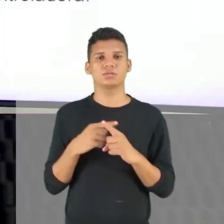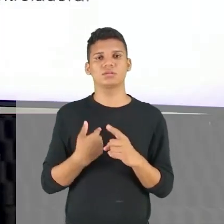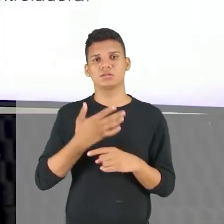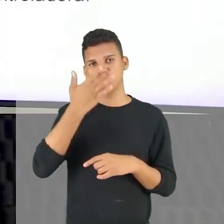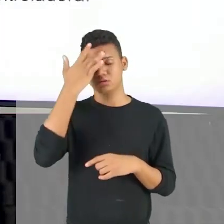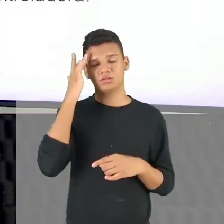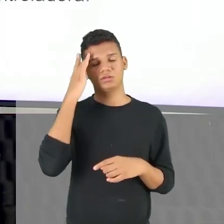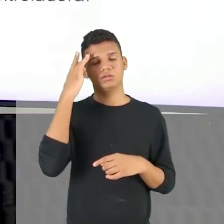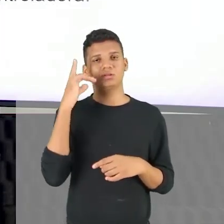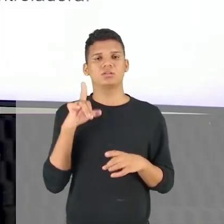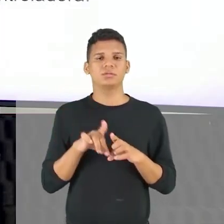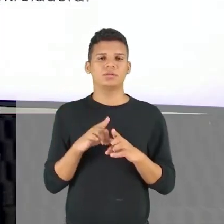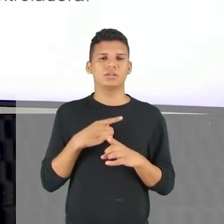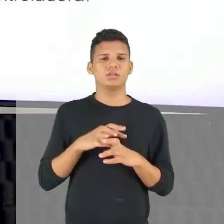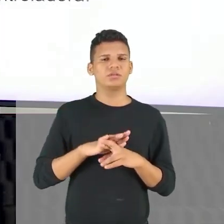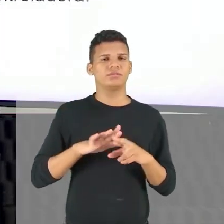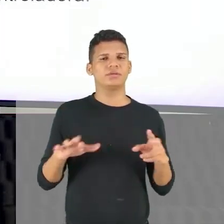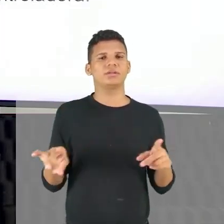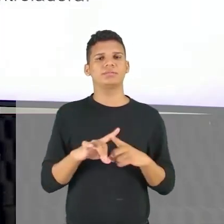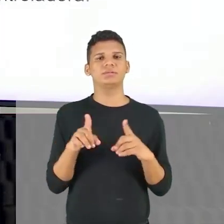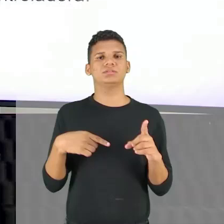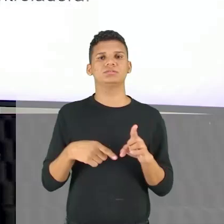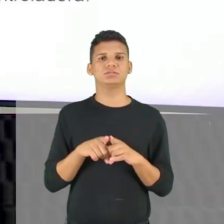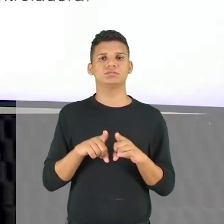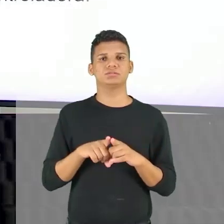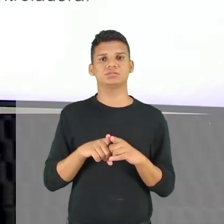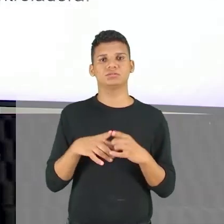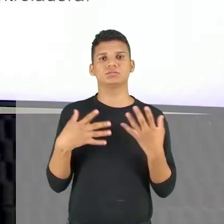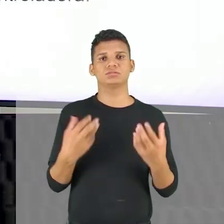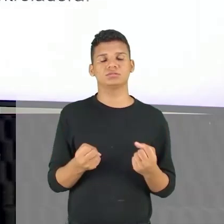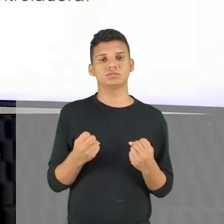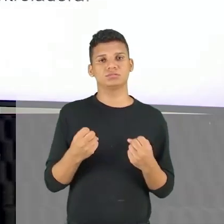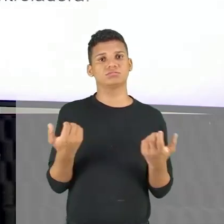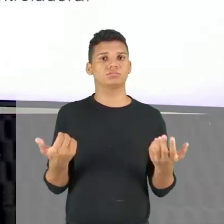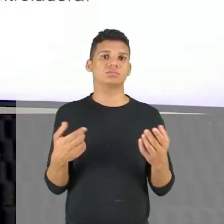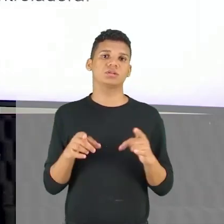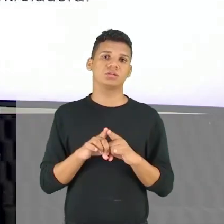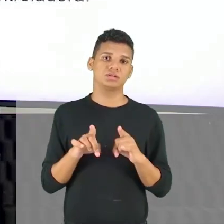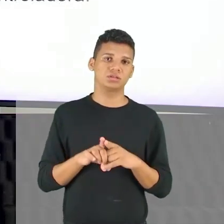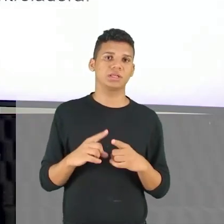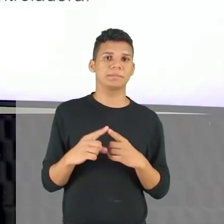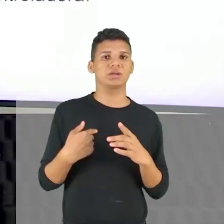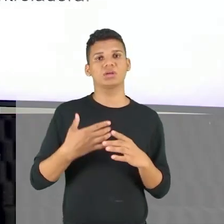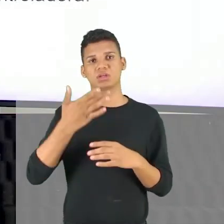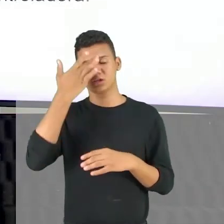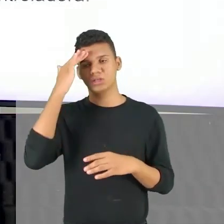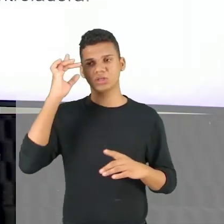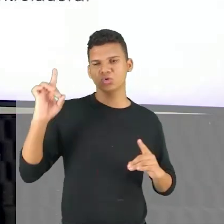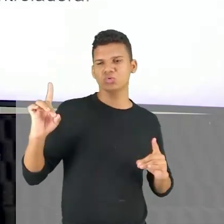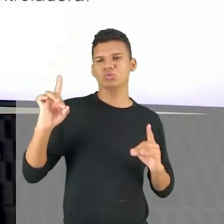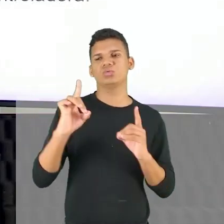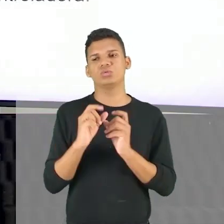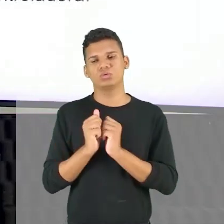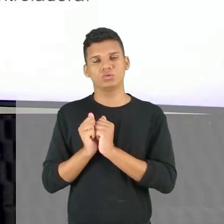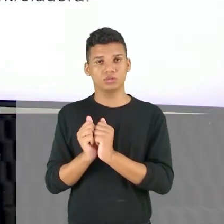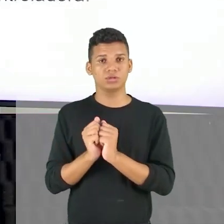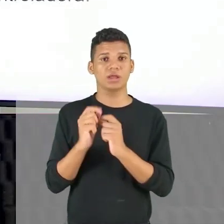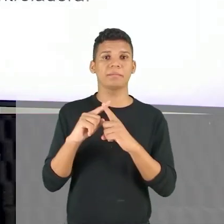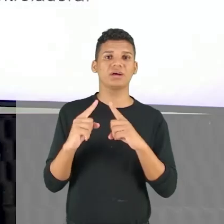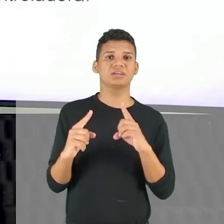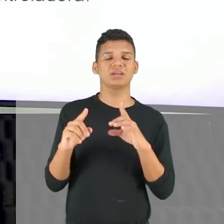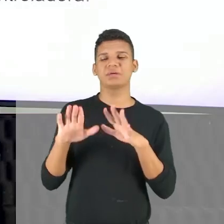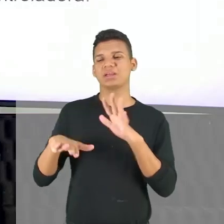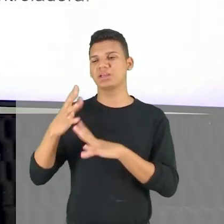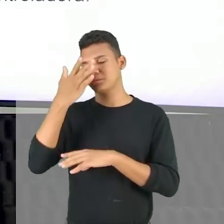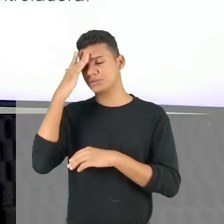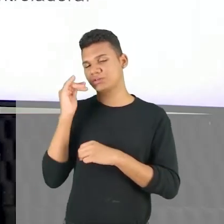são indefesas, etc. Rejeita os questionamentos alheios, né? Aproxima-se de pessoas indefesas ou faz-se